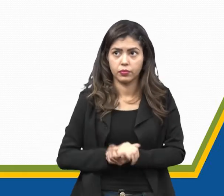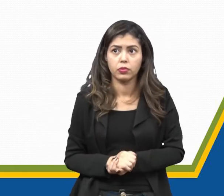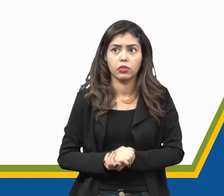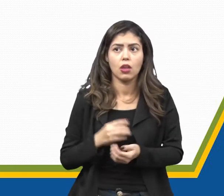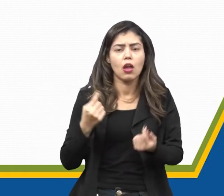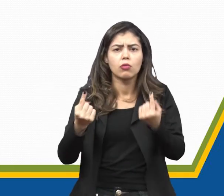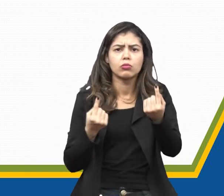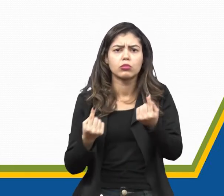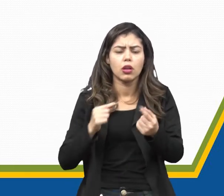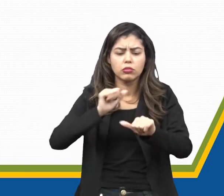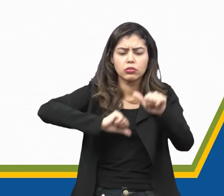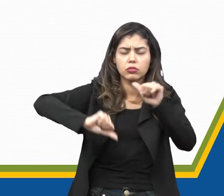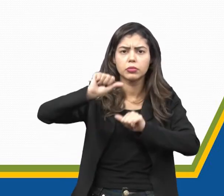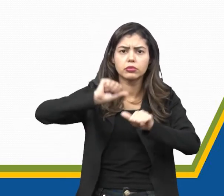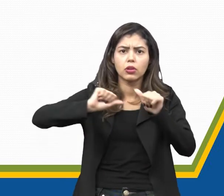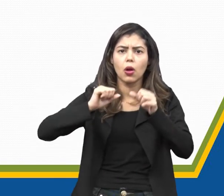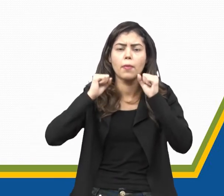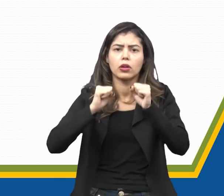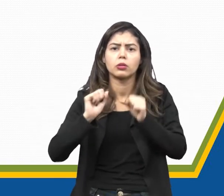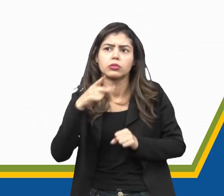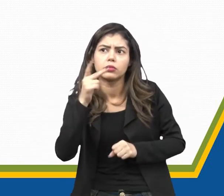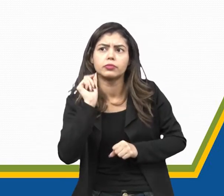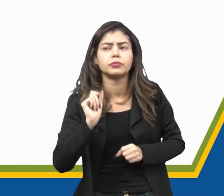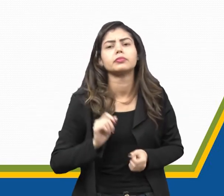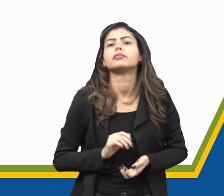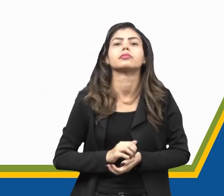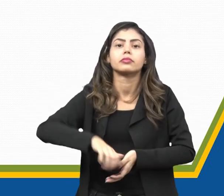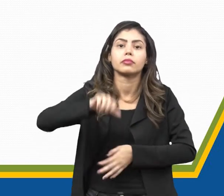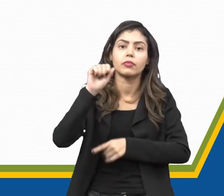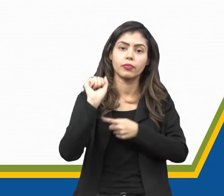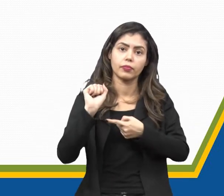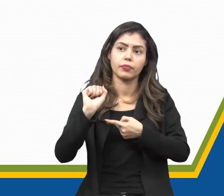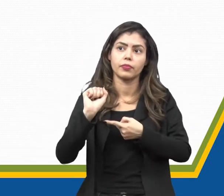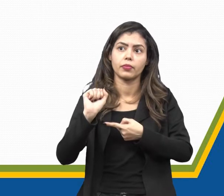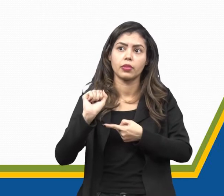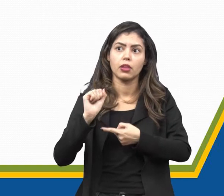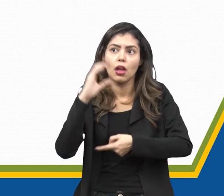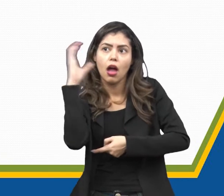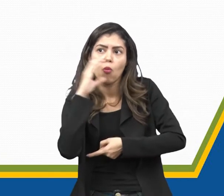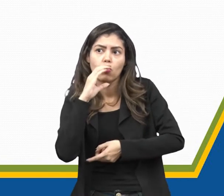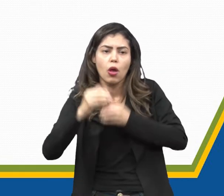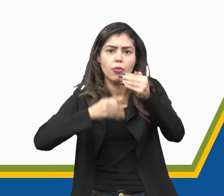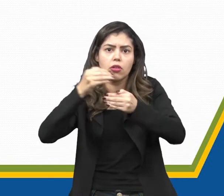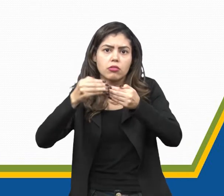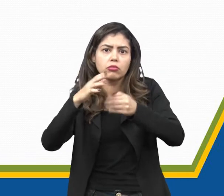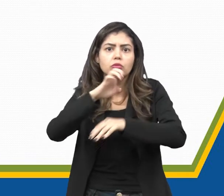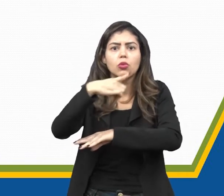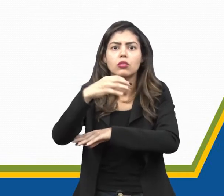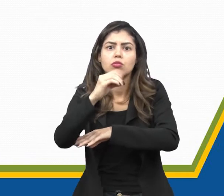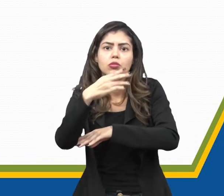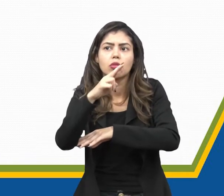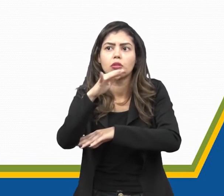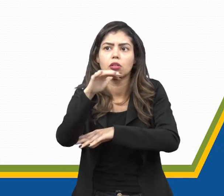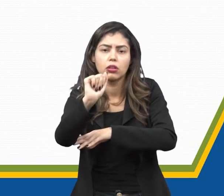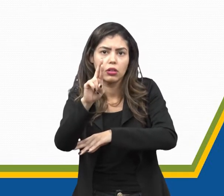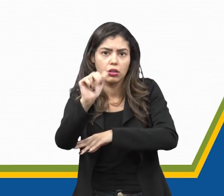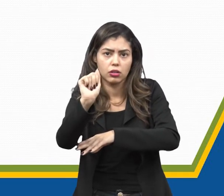essas transformações, podemos considerar: letra A aceleração do processo do êxodo rural; letra B,